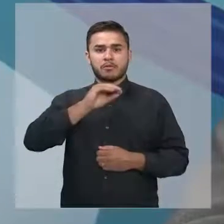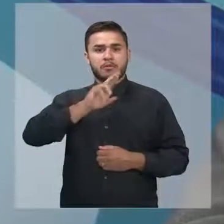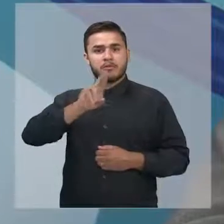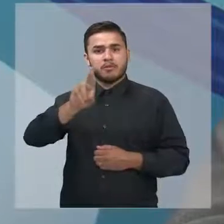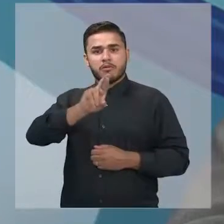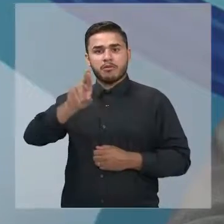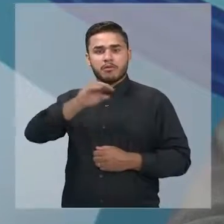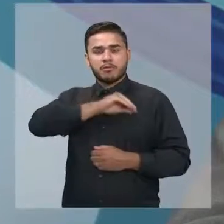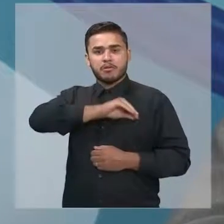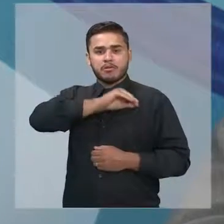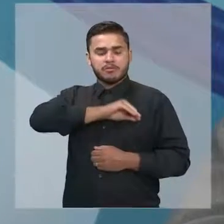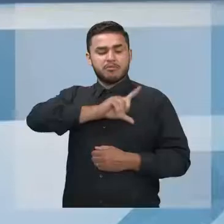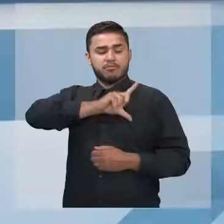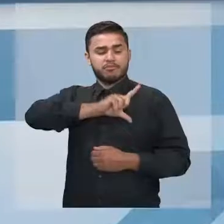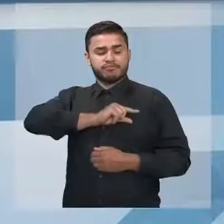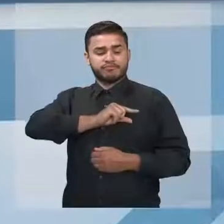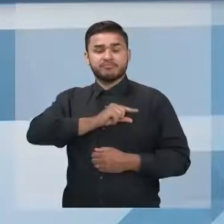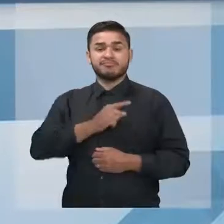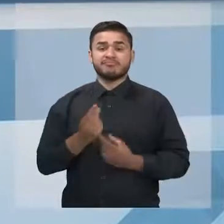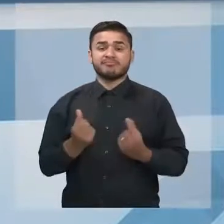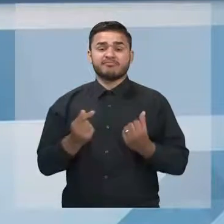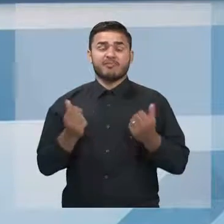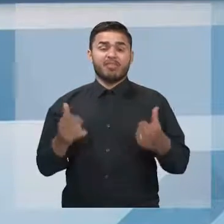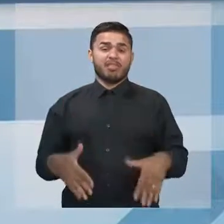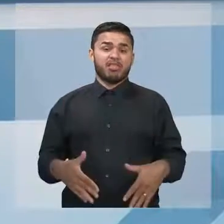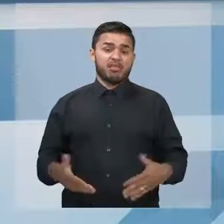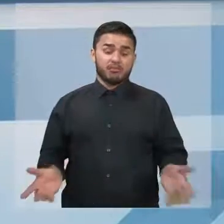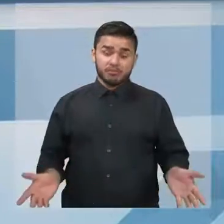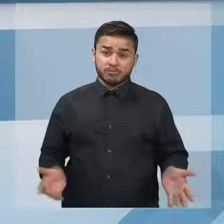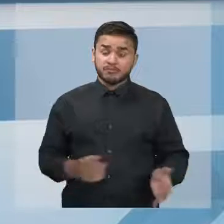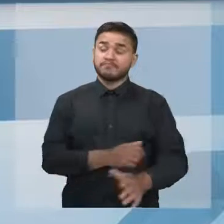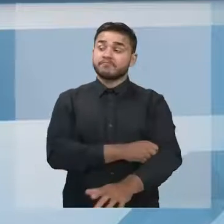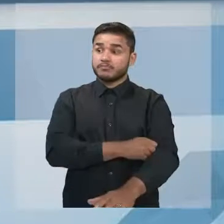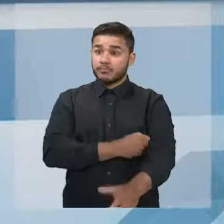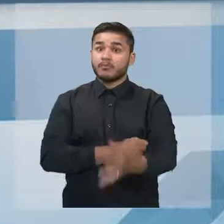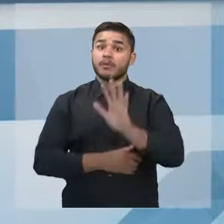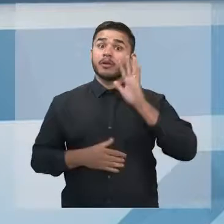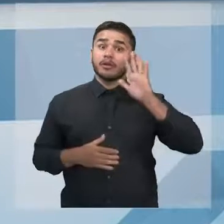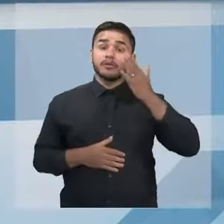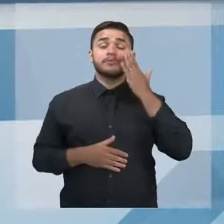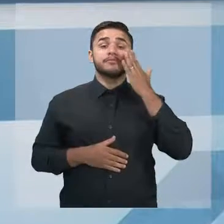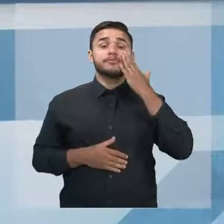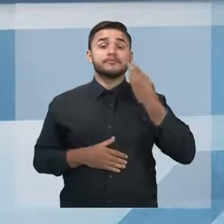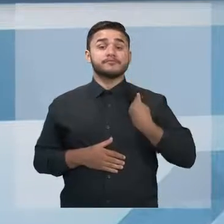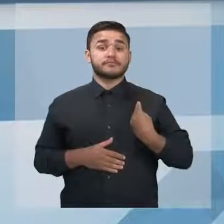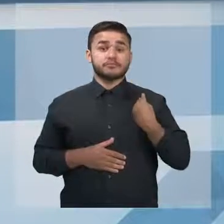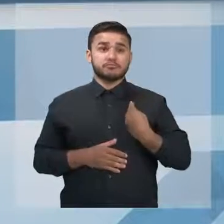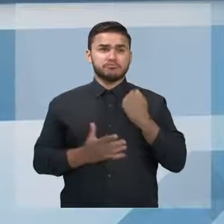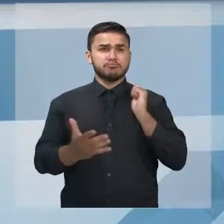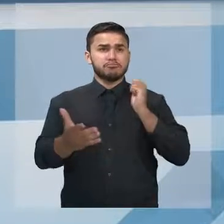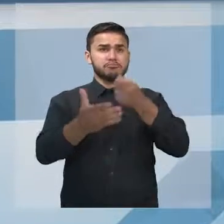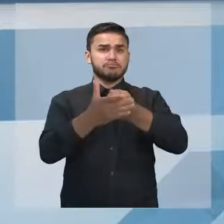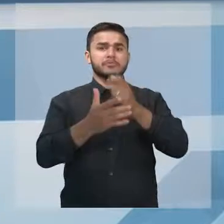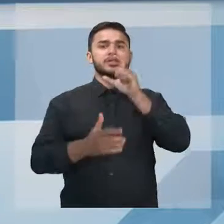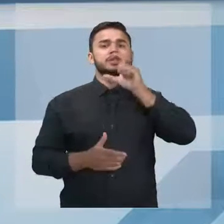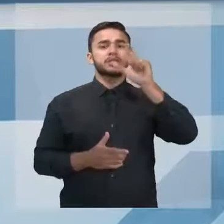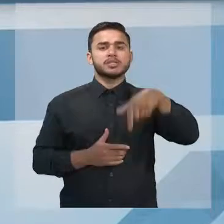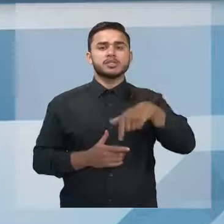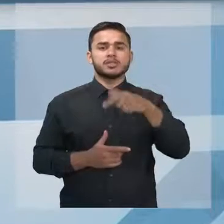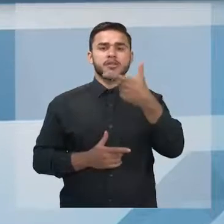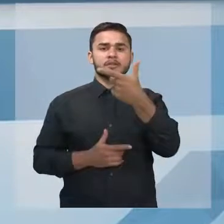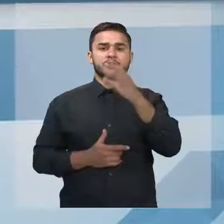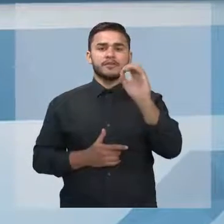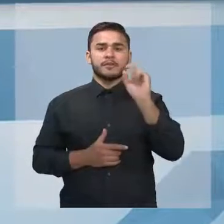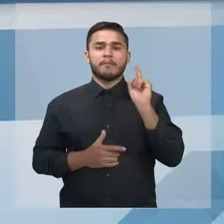Pagava uma fatura de cartão de crédito de 20 mil, ele reduziu para 8, hoje ele paga só 8. Ele tem que pagar um